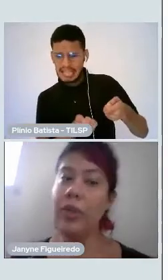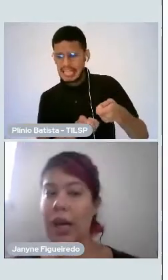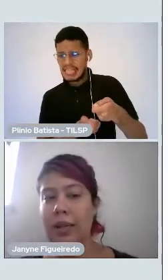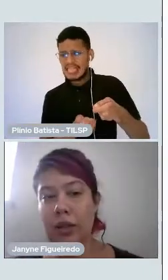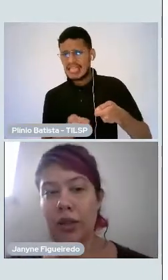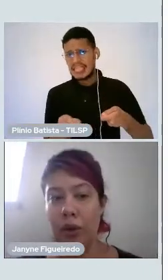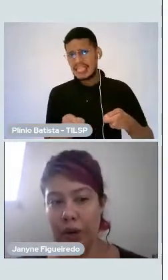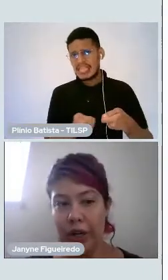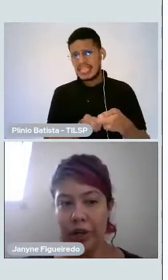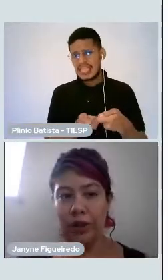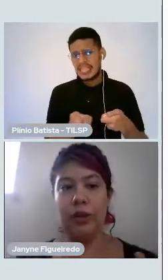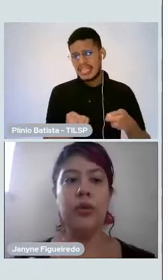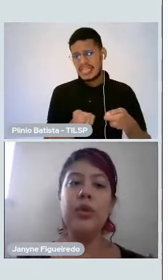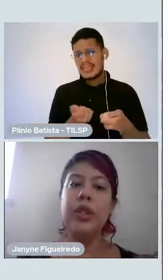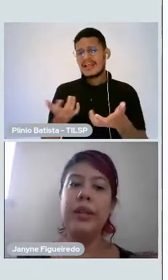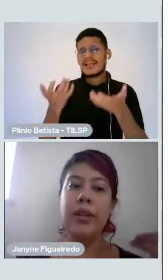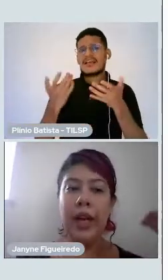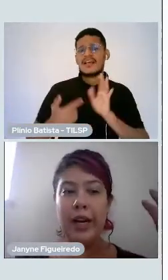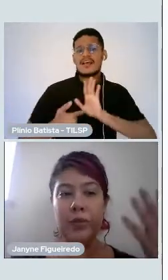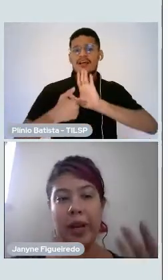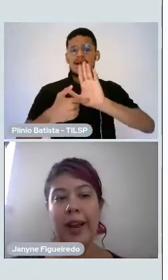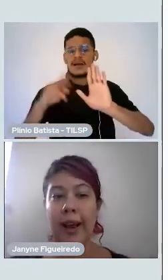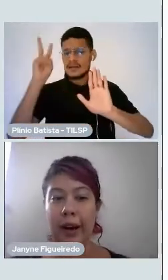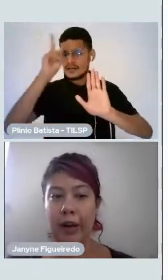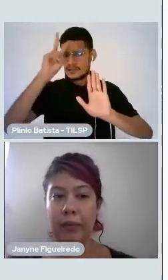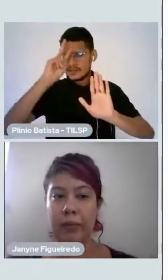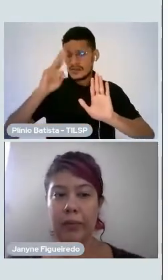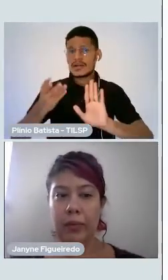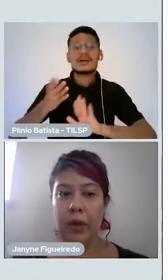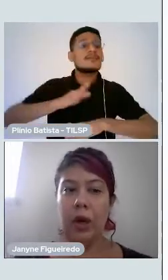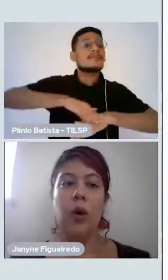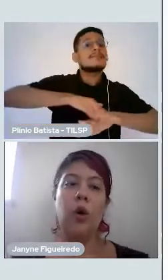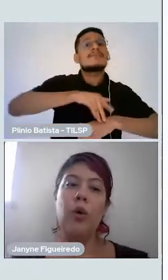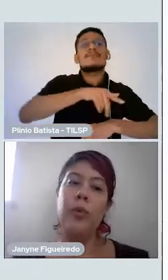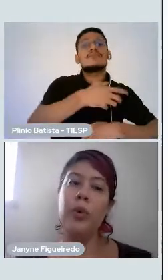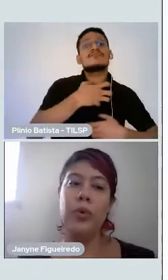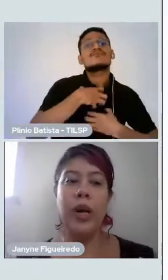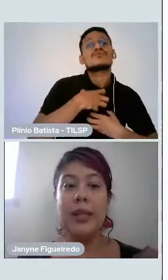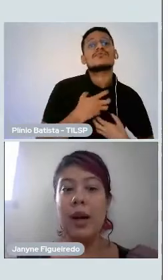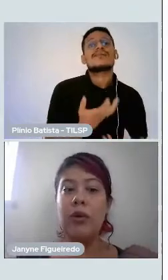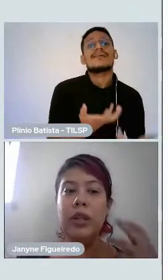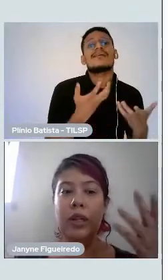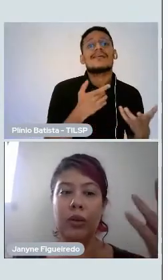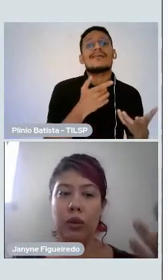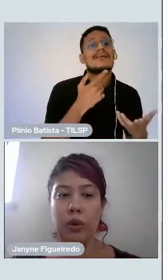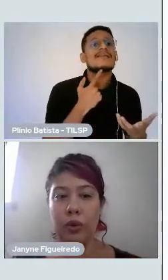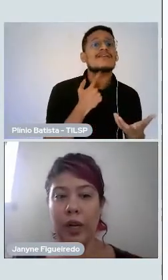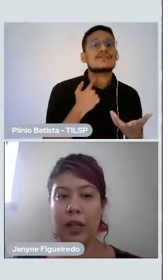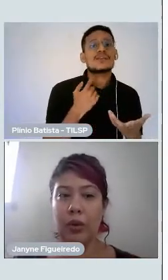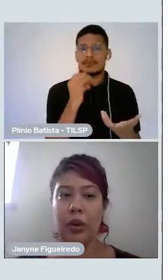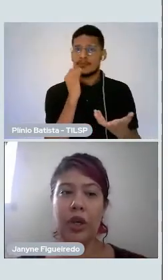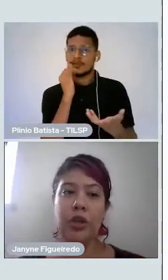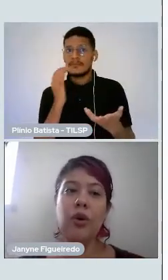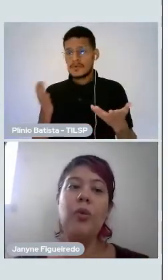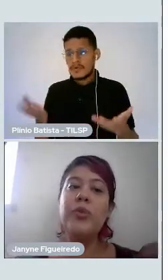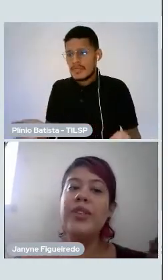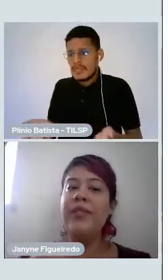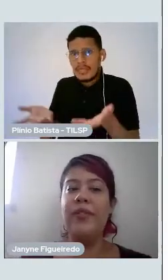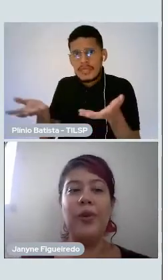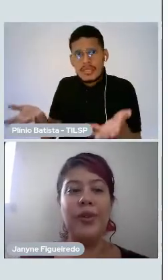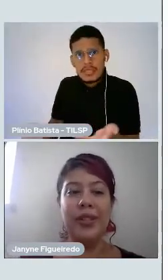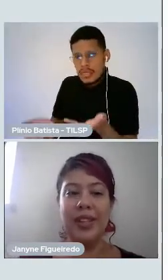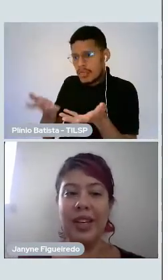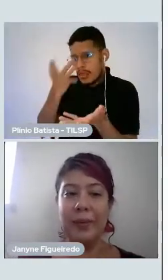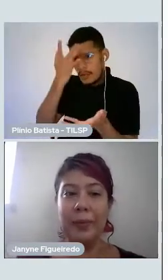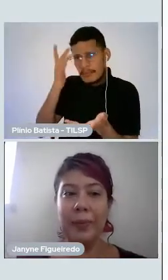a recontar as histórias do jeito que elas bem querem, como exaltando torturadores como